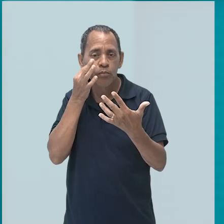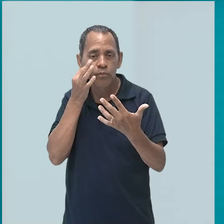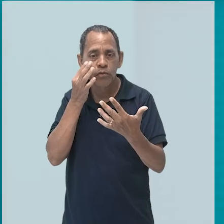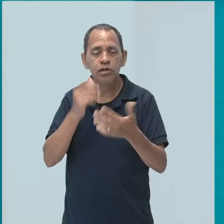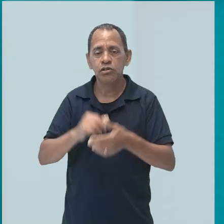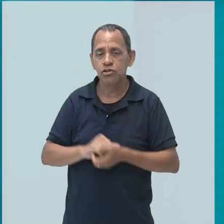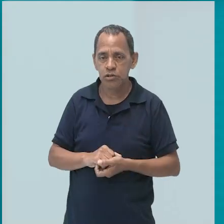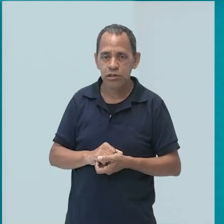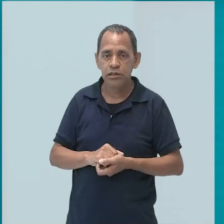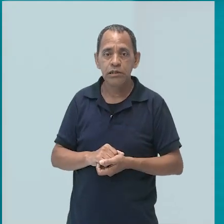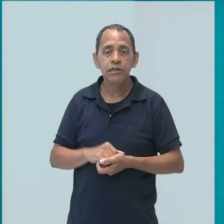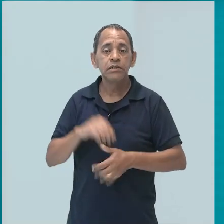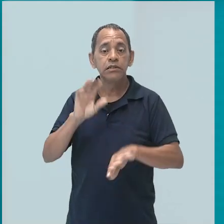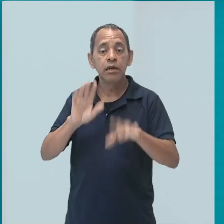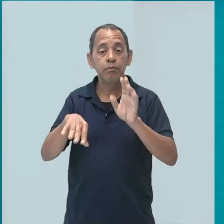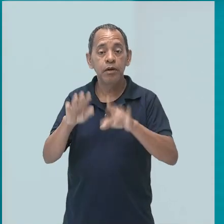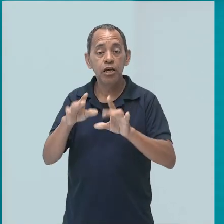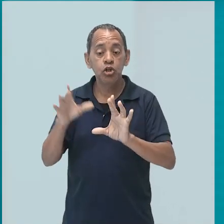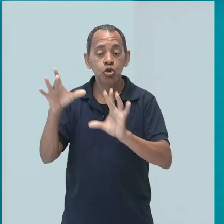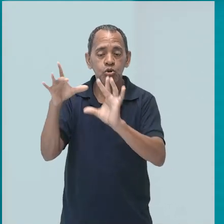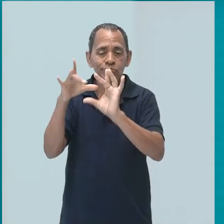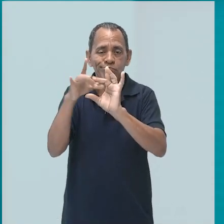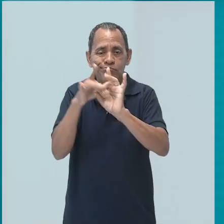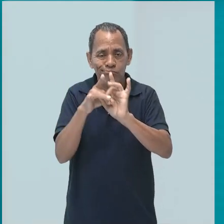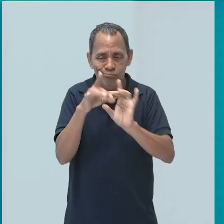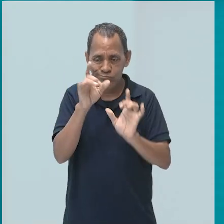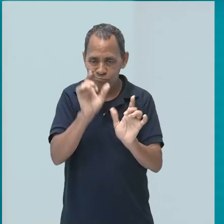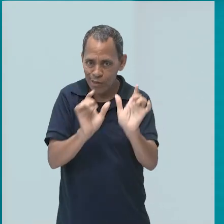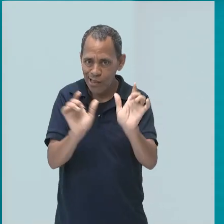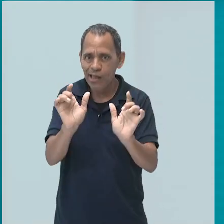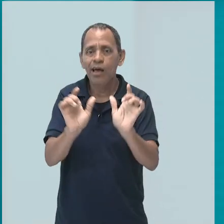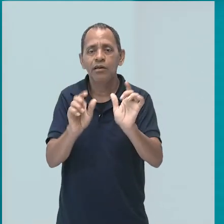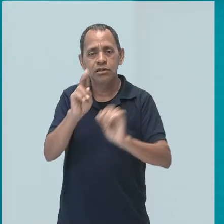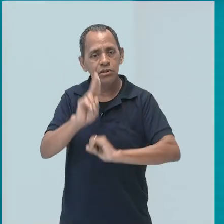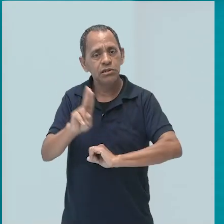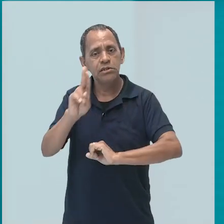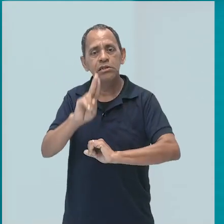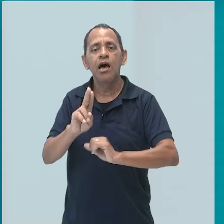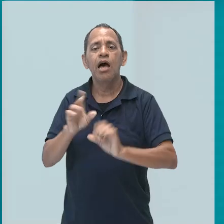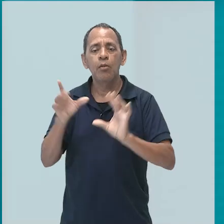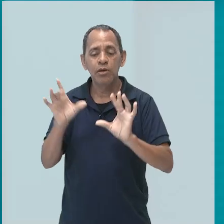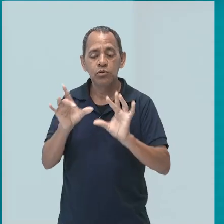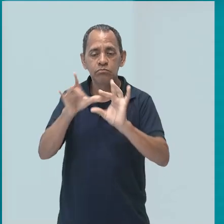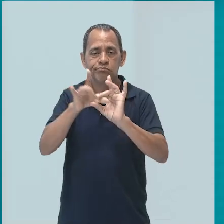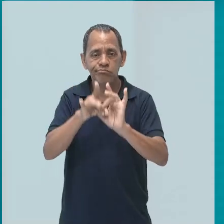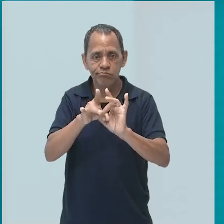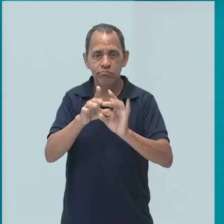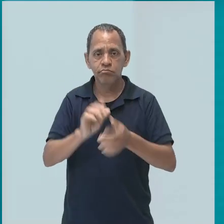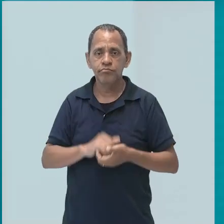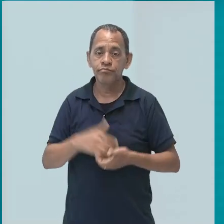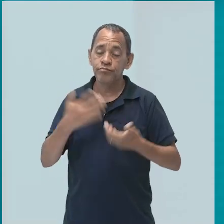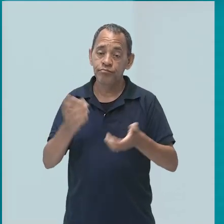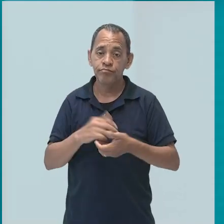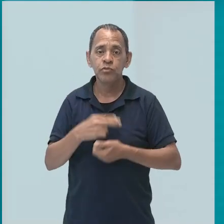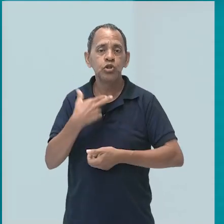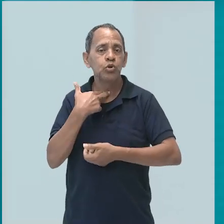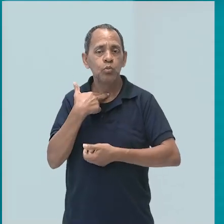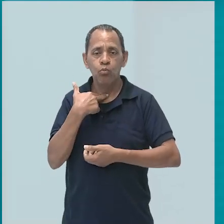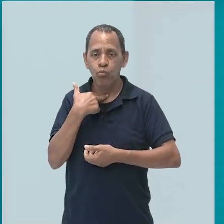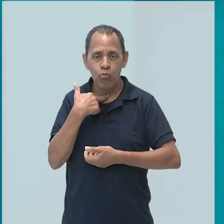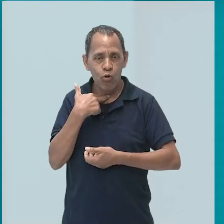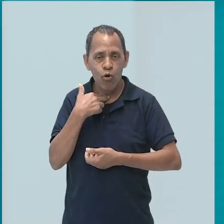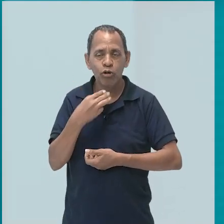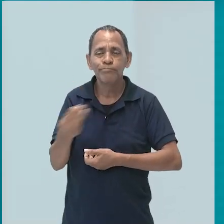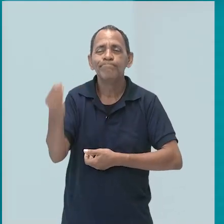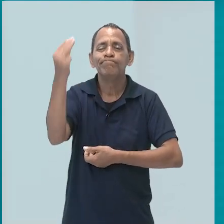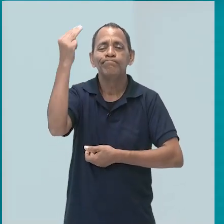a depender das palavras que são utilizadas aí nessa conexão. Então, você não pode decorar